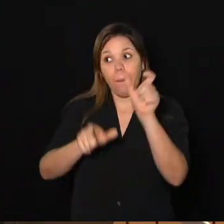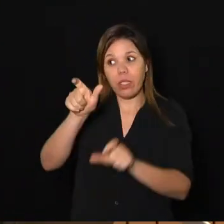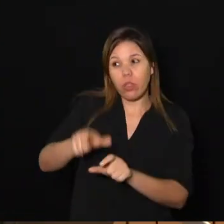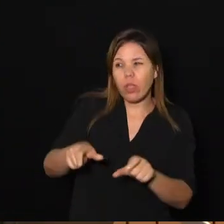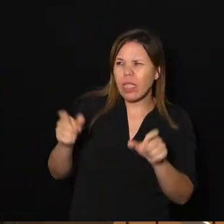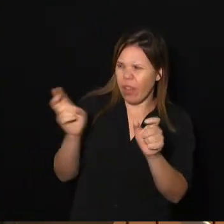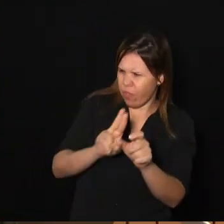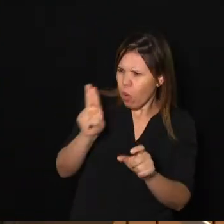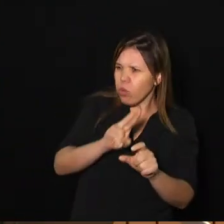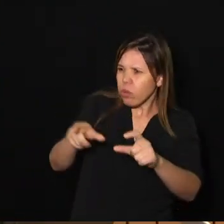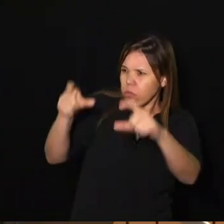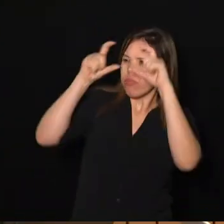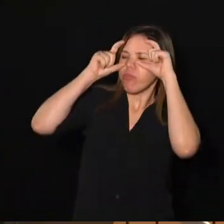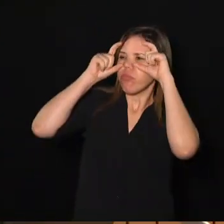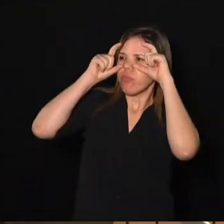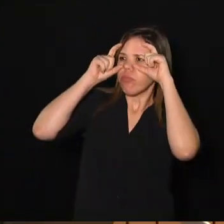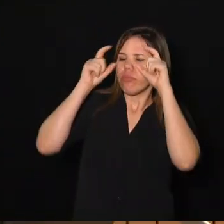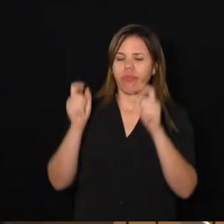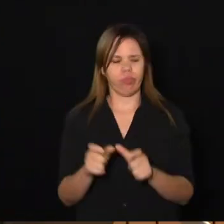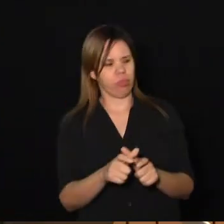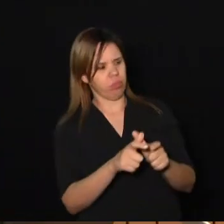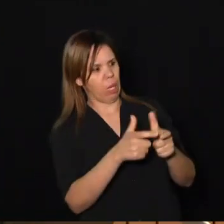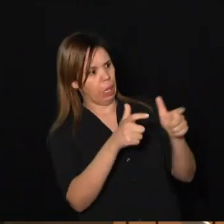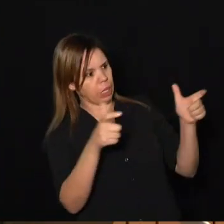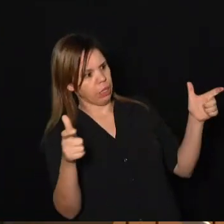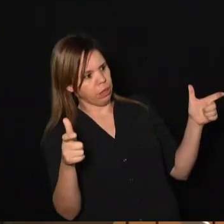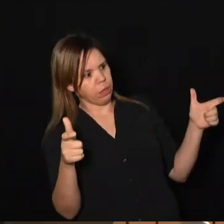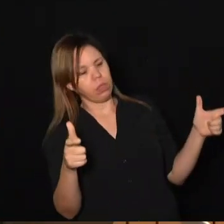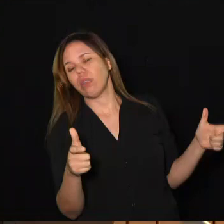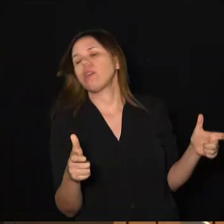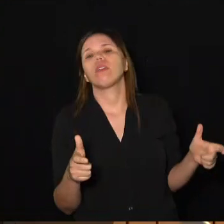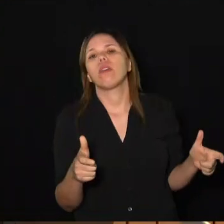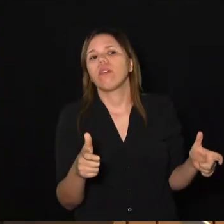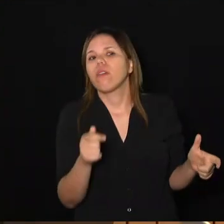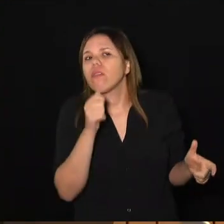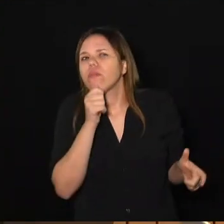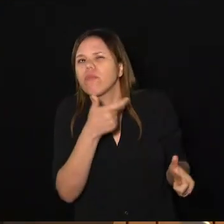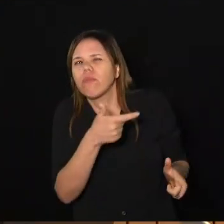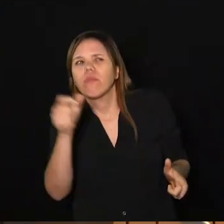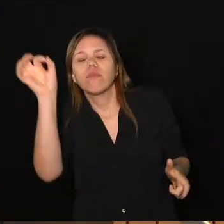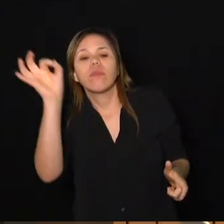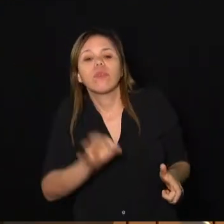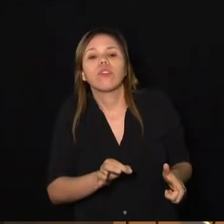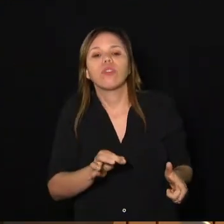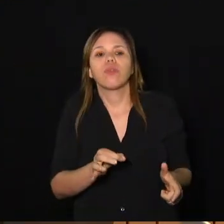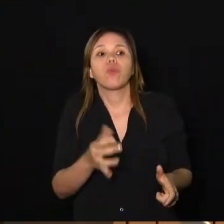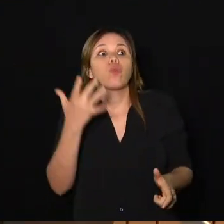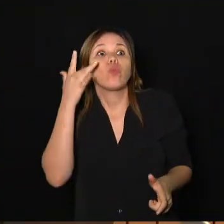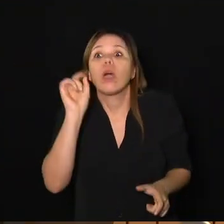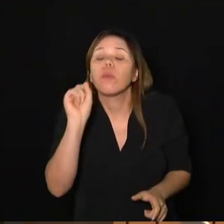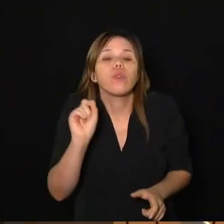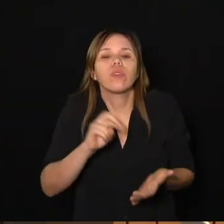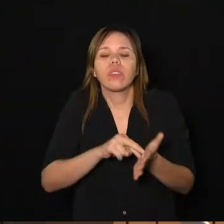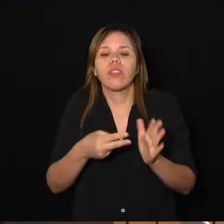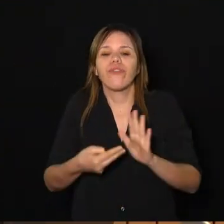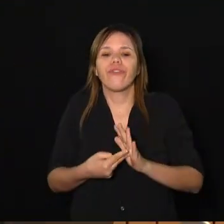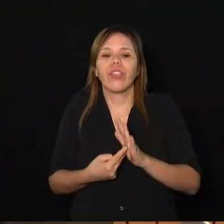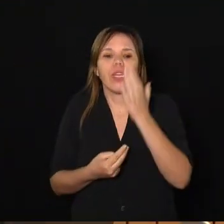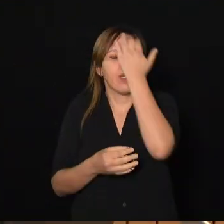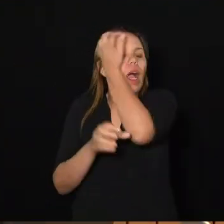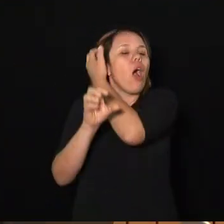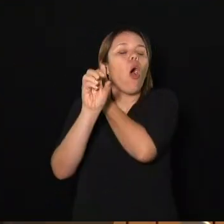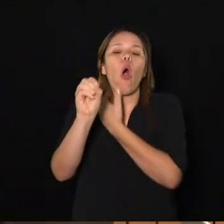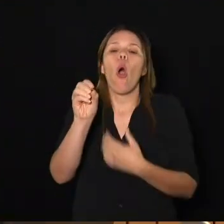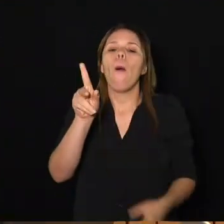óculos e a sua grande maioria para não dizer 100% nunca tinha nem ouvido falar apenas alguns